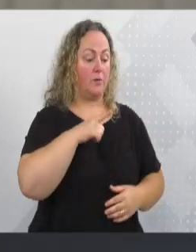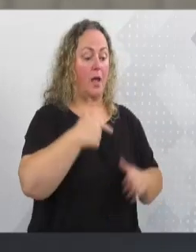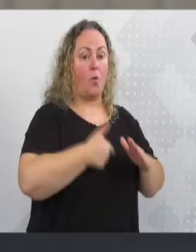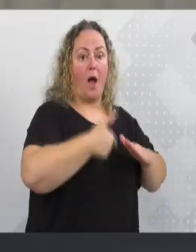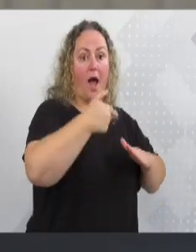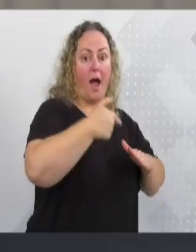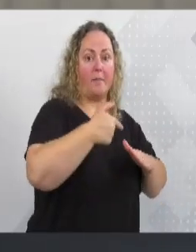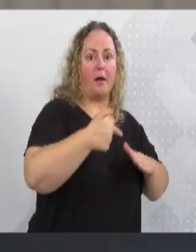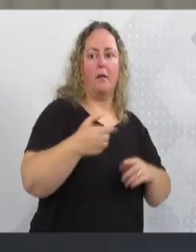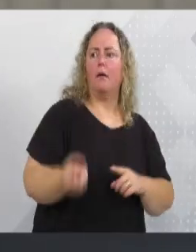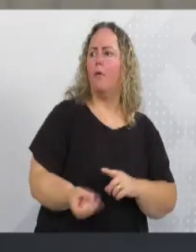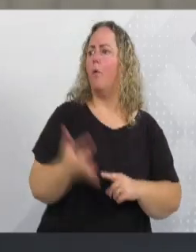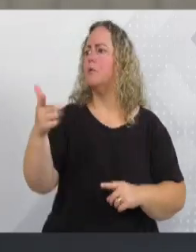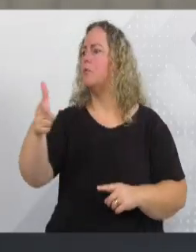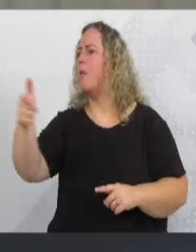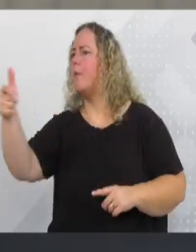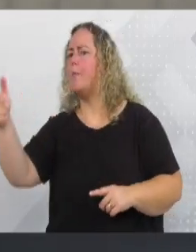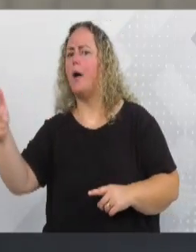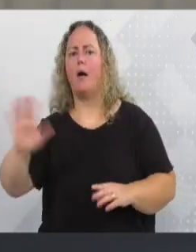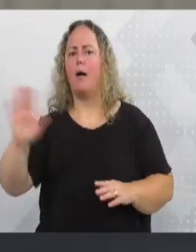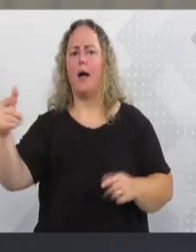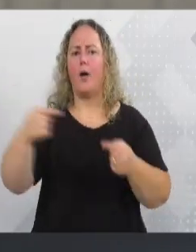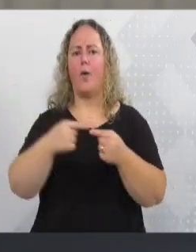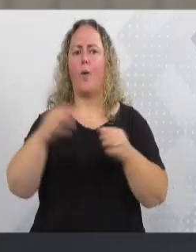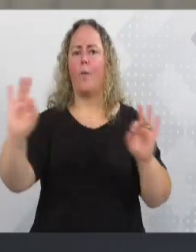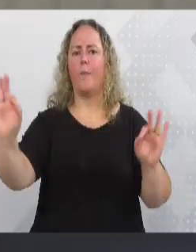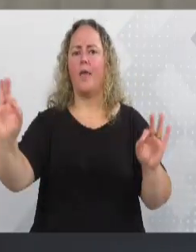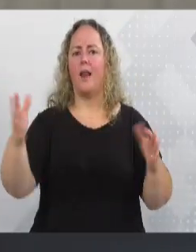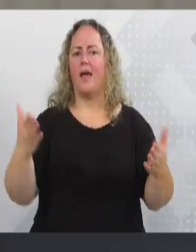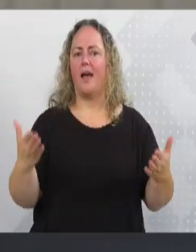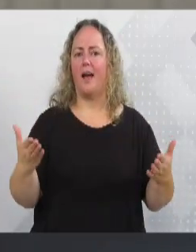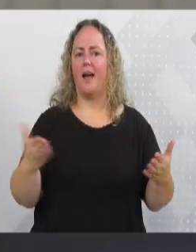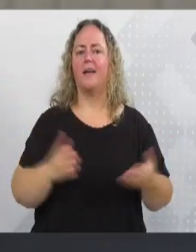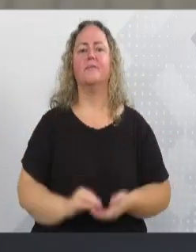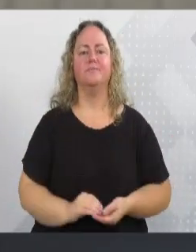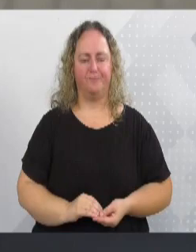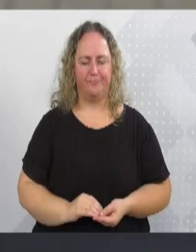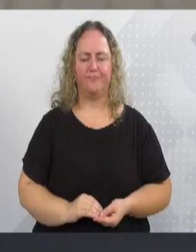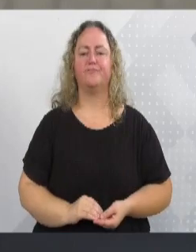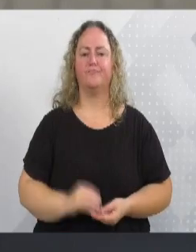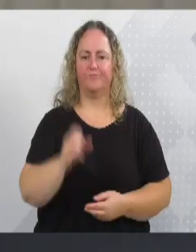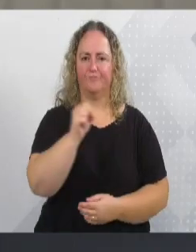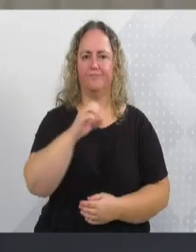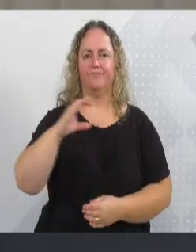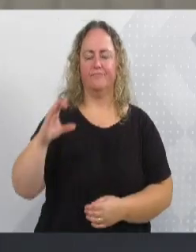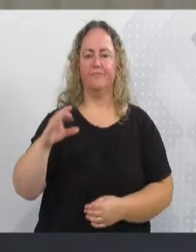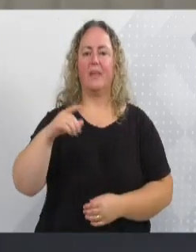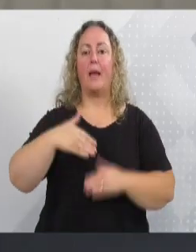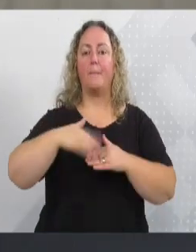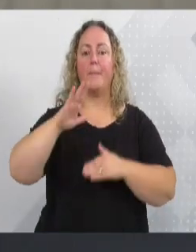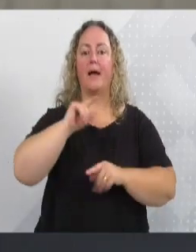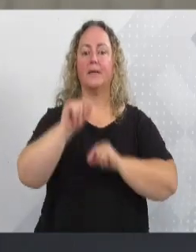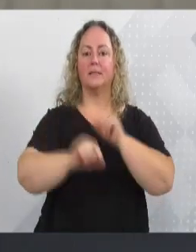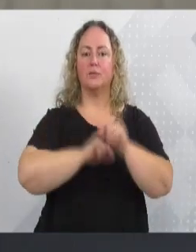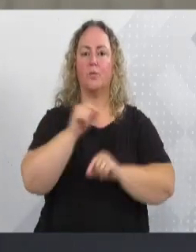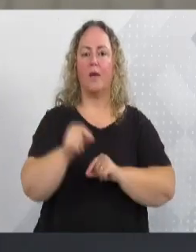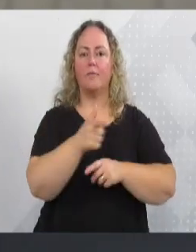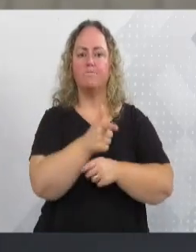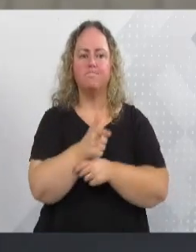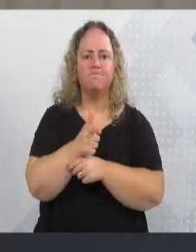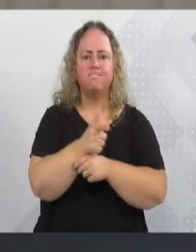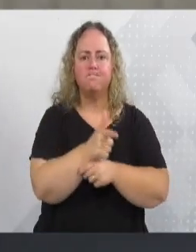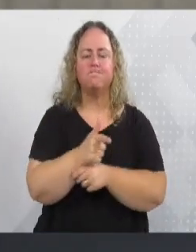fogo e o número de mortes violentas. Ao mesmo tempo, eu gostaria de compartilhar que Santa Catarina é um dos estados que tem o maior volume de armas de